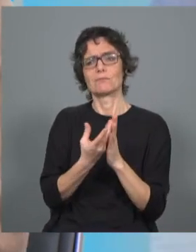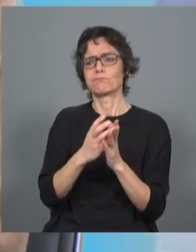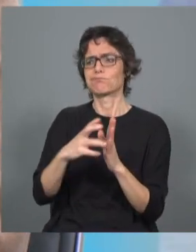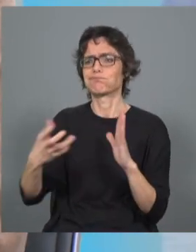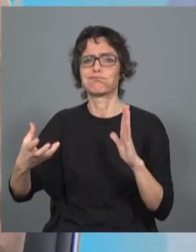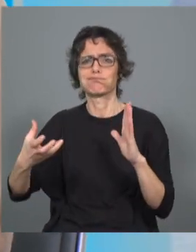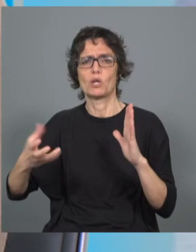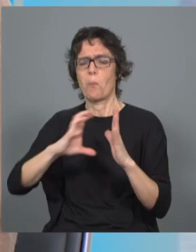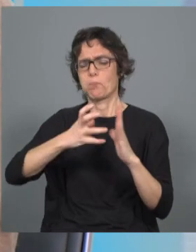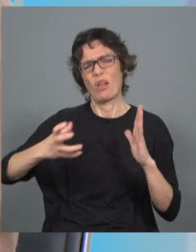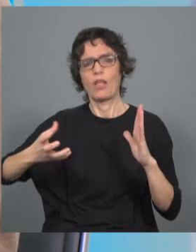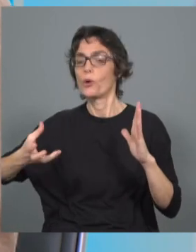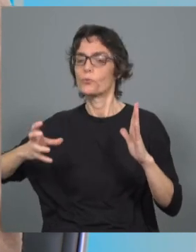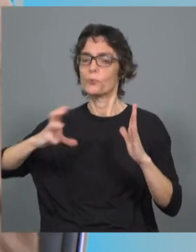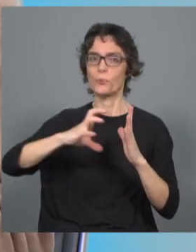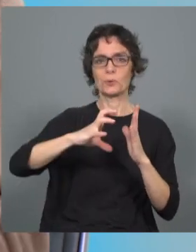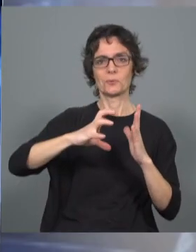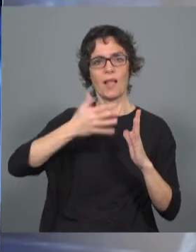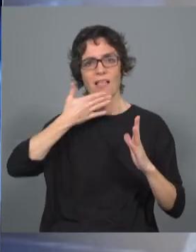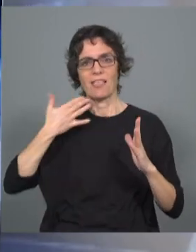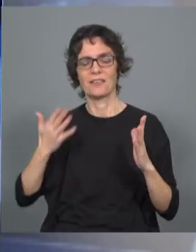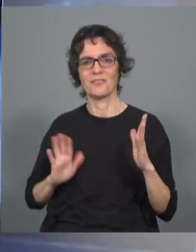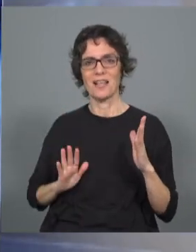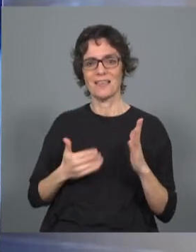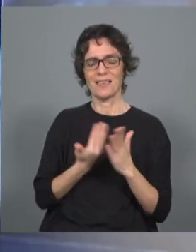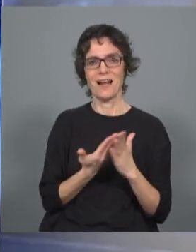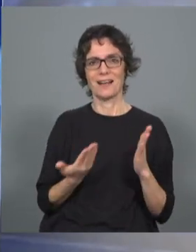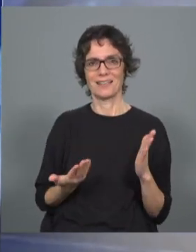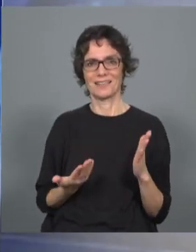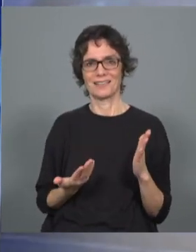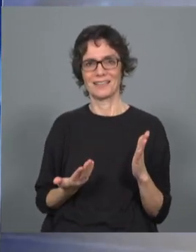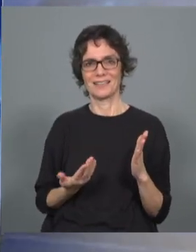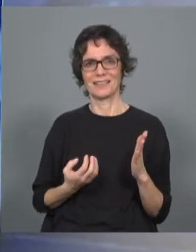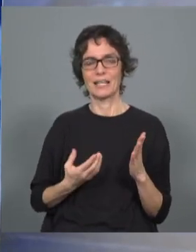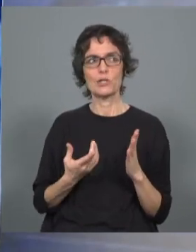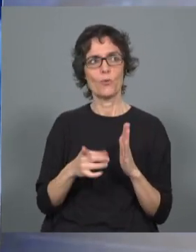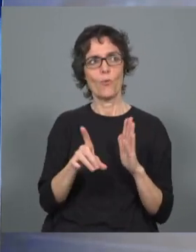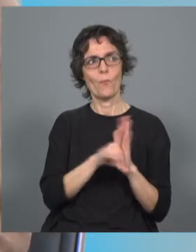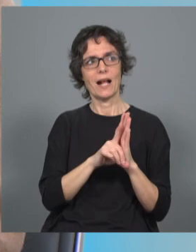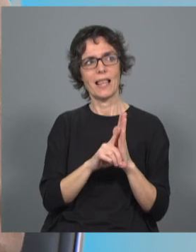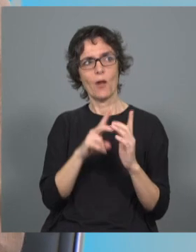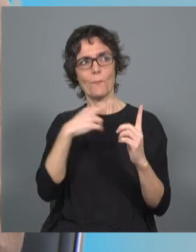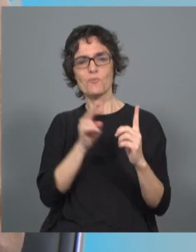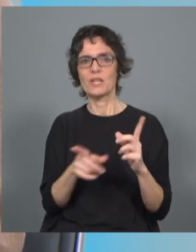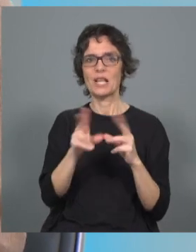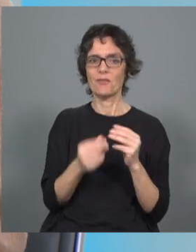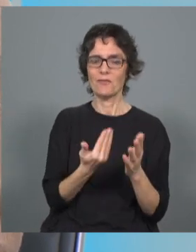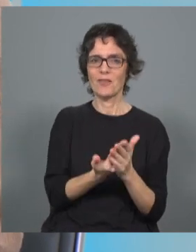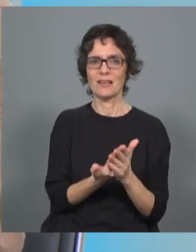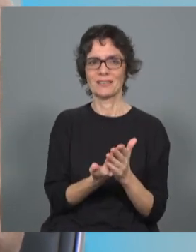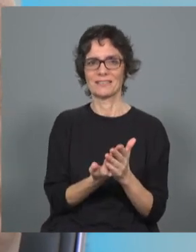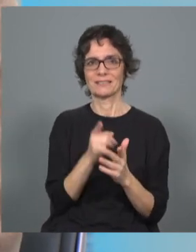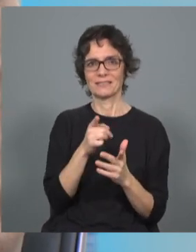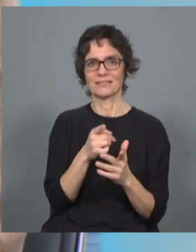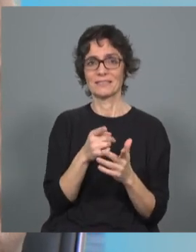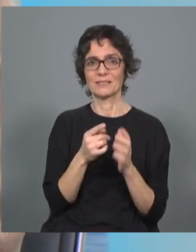que estava com medo, mas não é os requisitos. Não é os requisitos, é o espírito da lei. Isto parece tão simples, podia ter ficado de facto em Águas